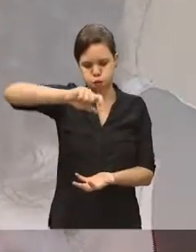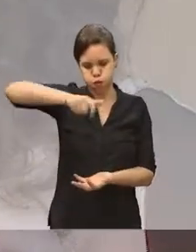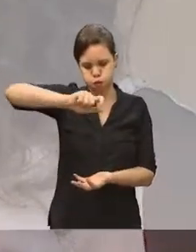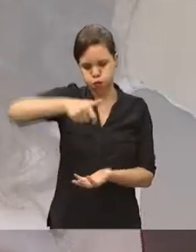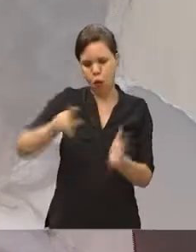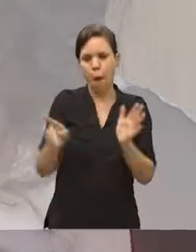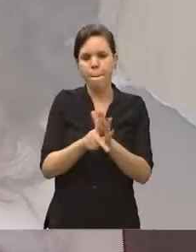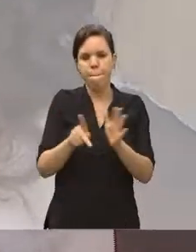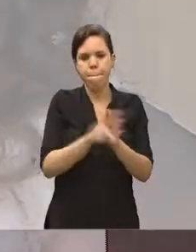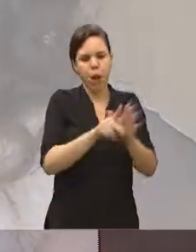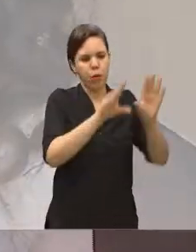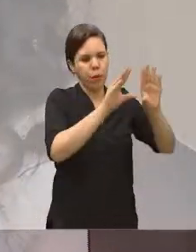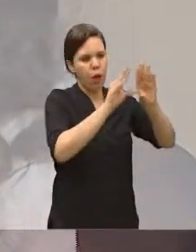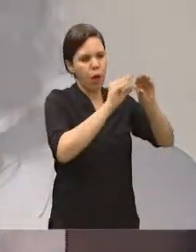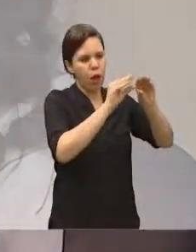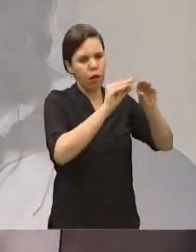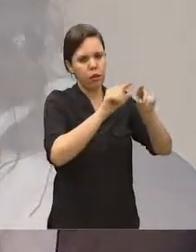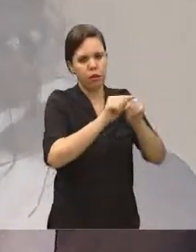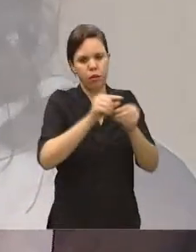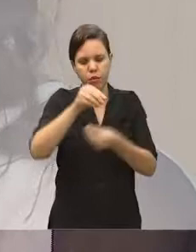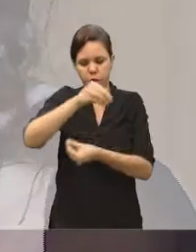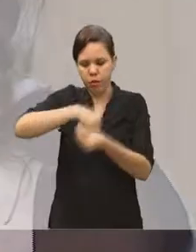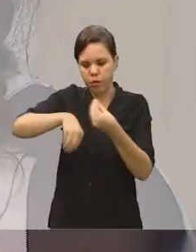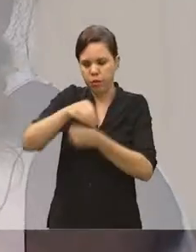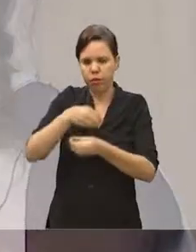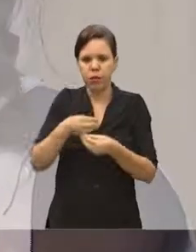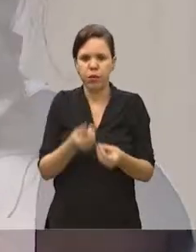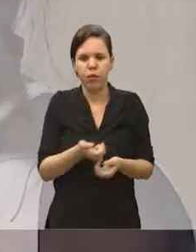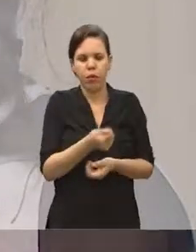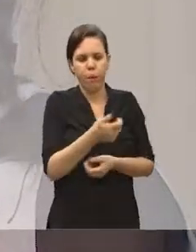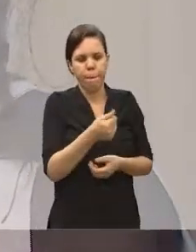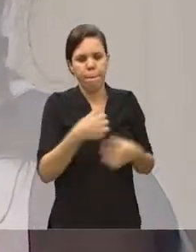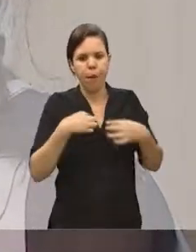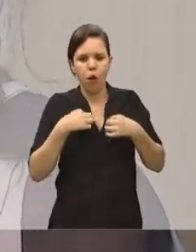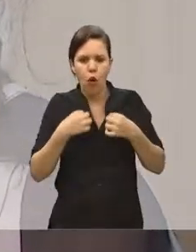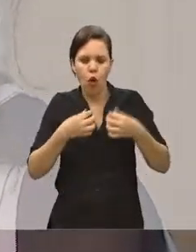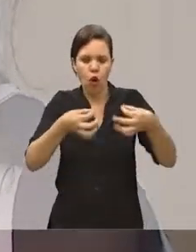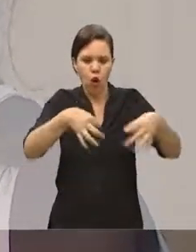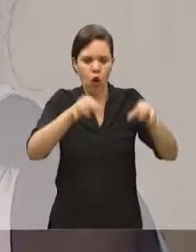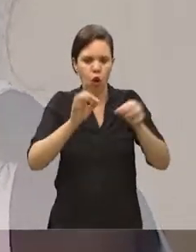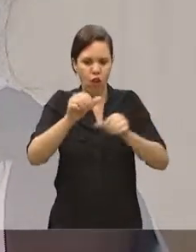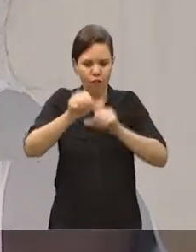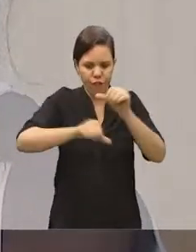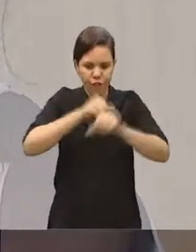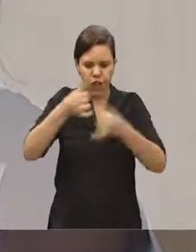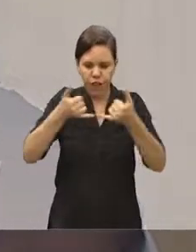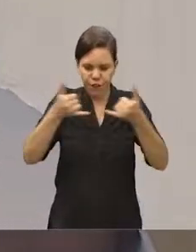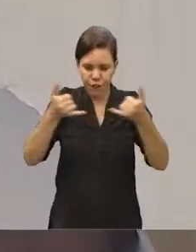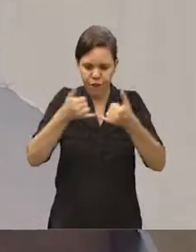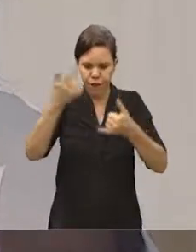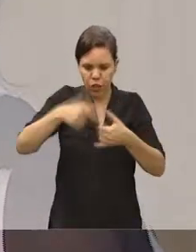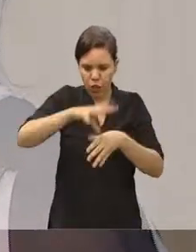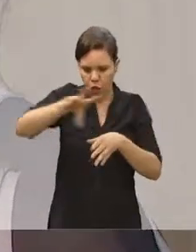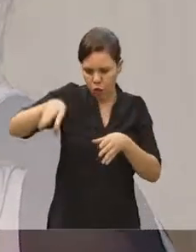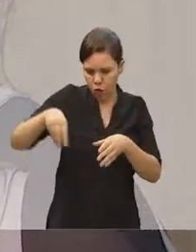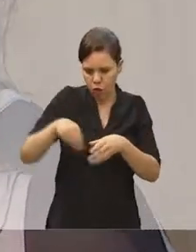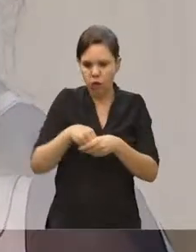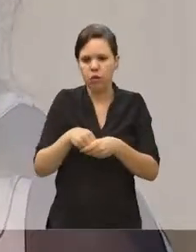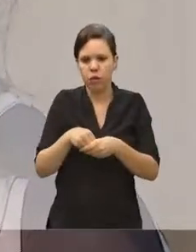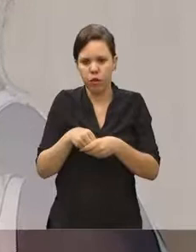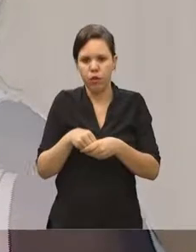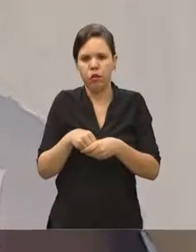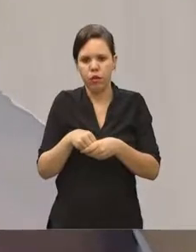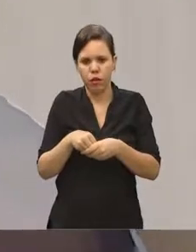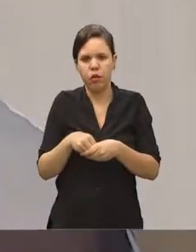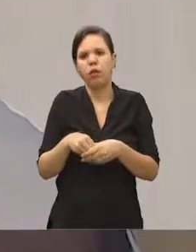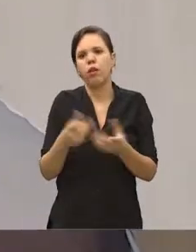algodão. Então, eles pegam resto de tecidos, transformam em fios novamente e incorporam os fios de